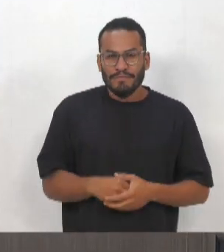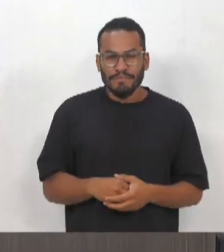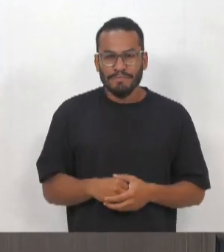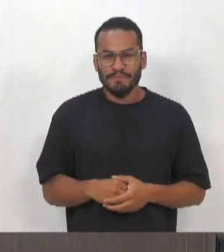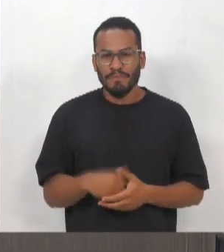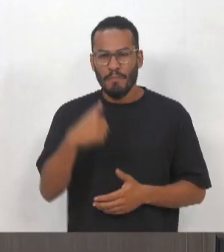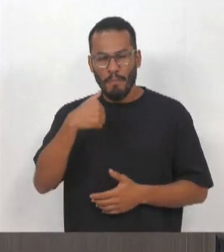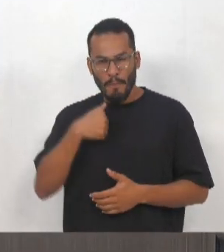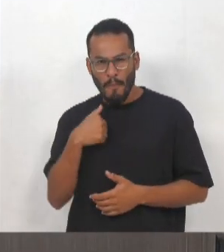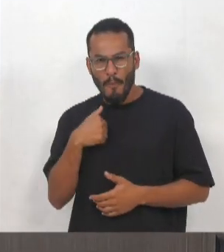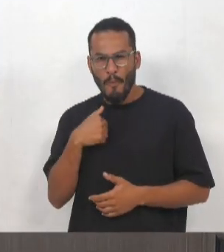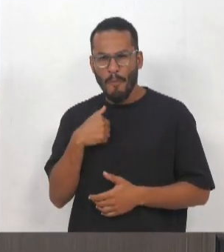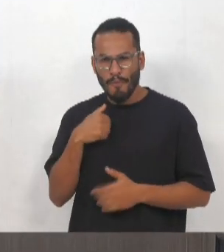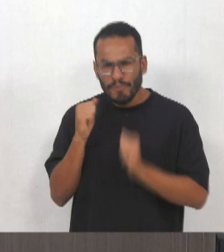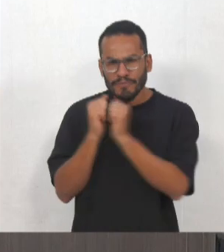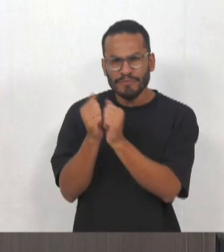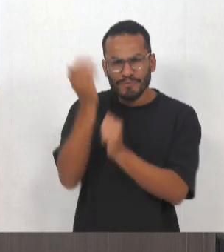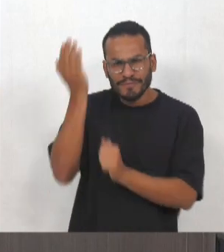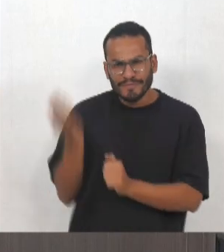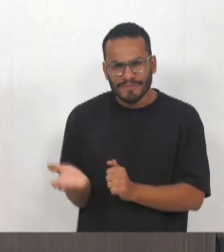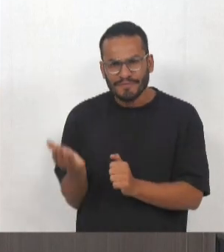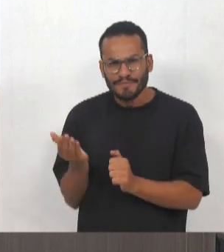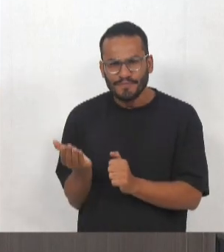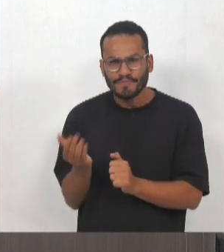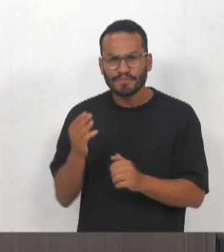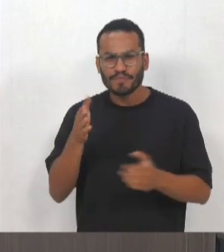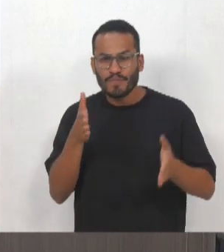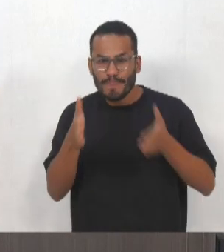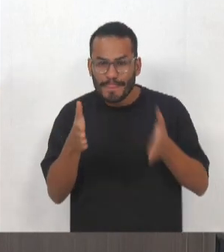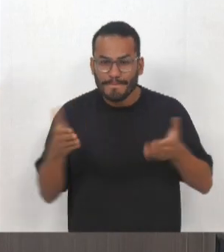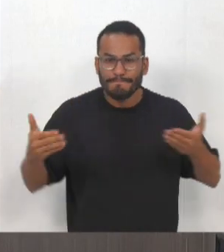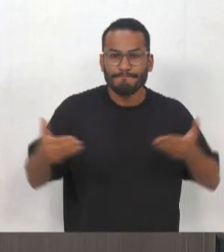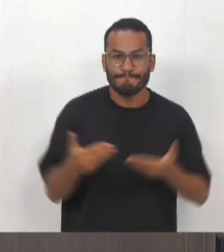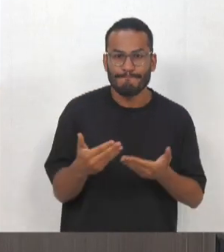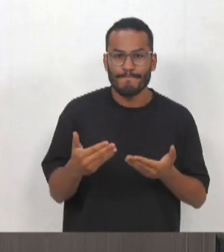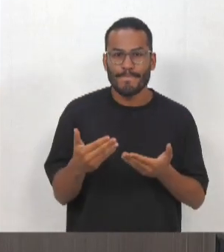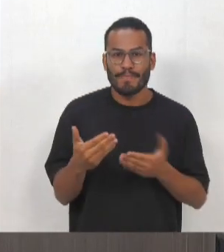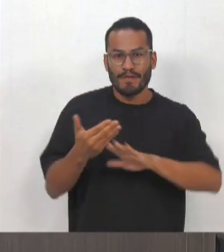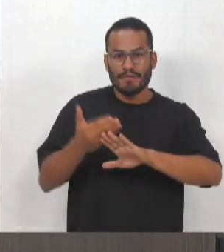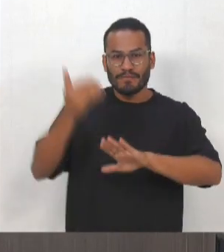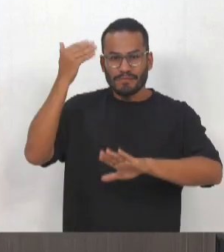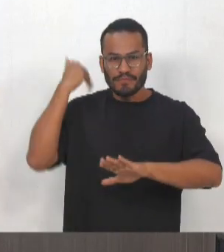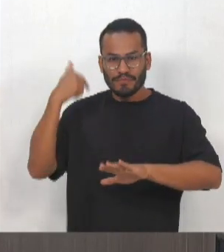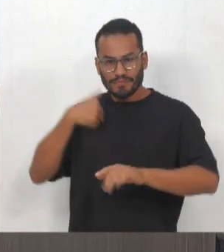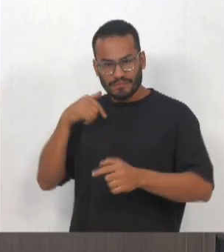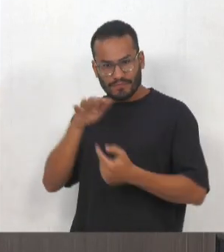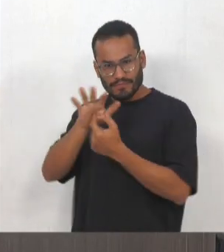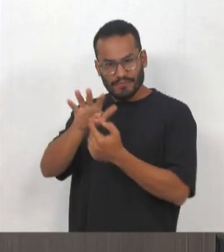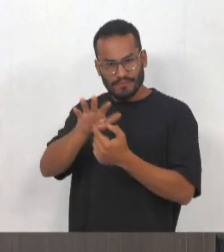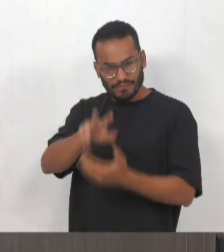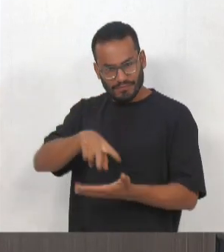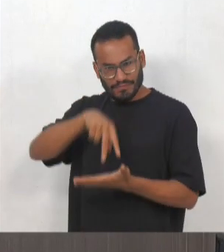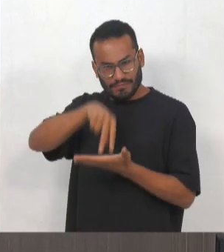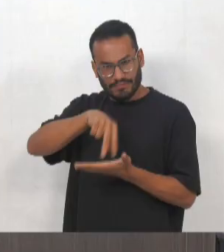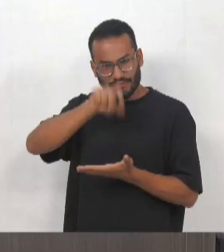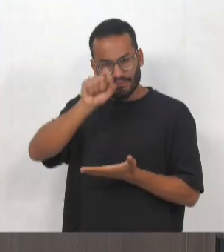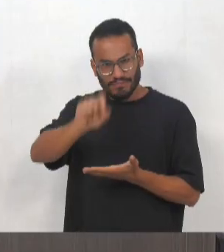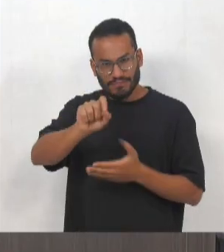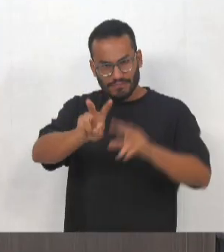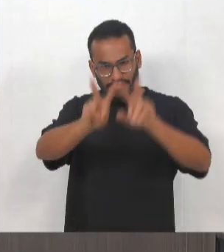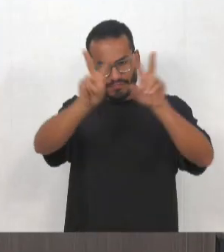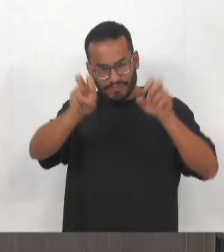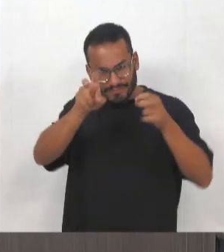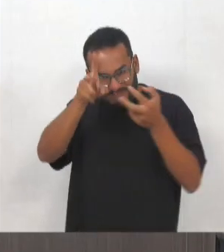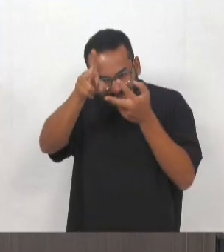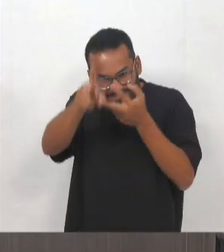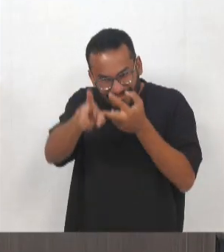me coloco ao seu lado, ao lado da Vossa Excelência, nesse momento. No passado, eu trouxe à tribuna tema